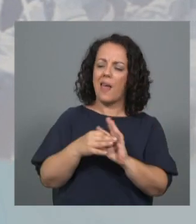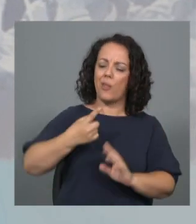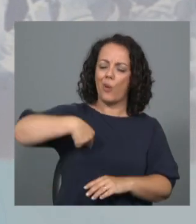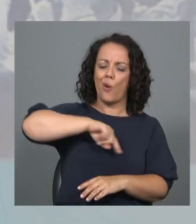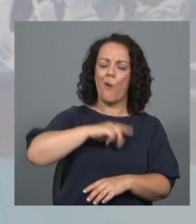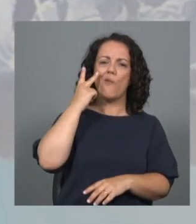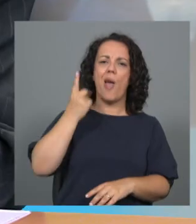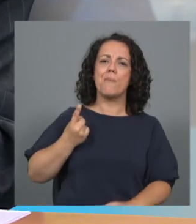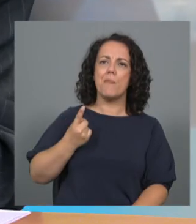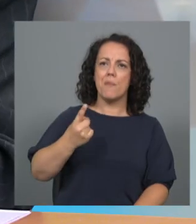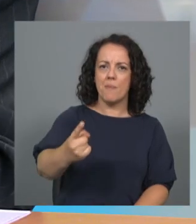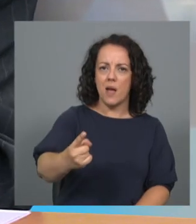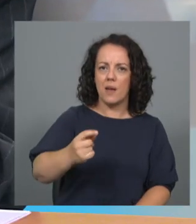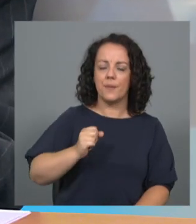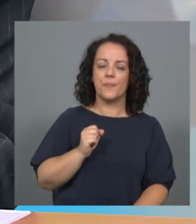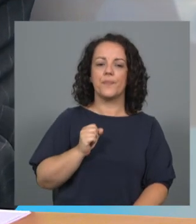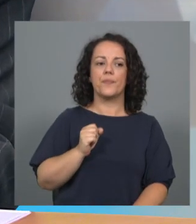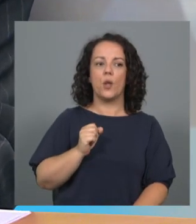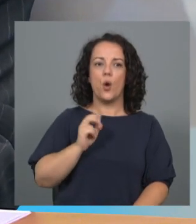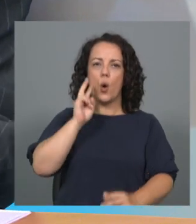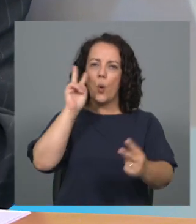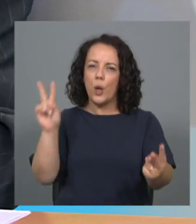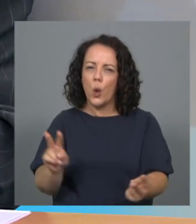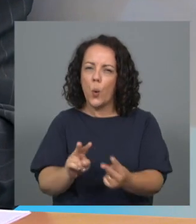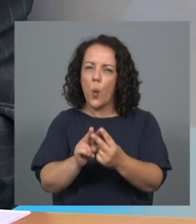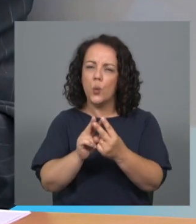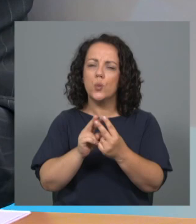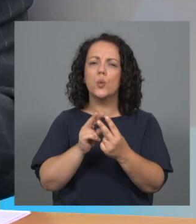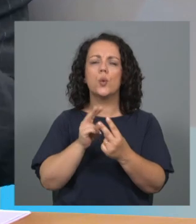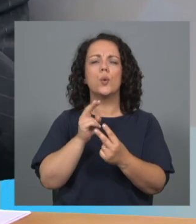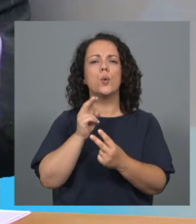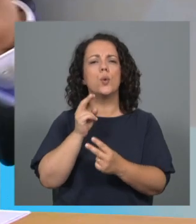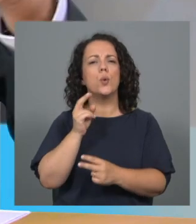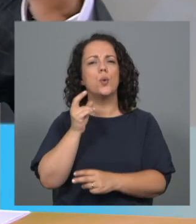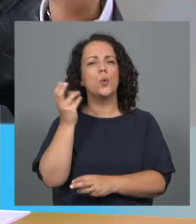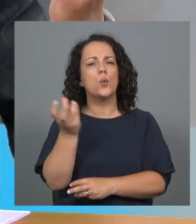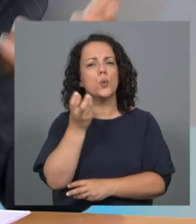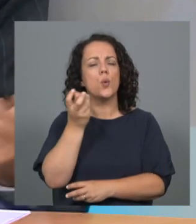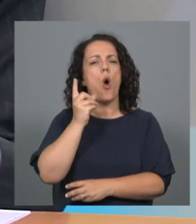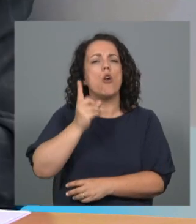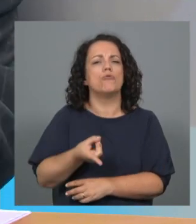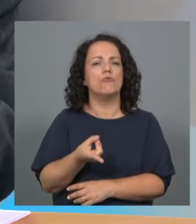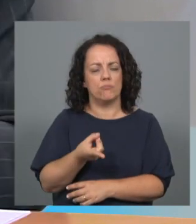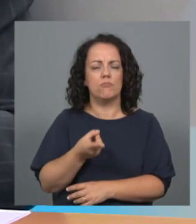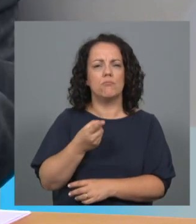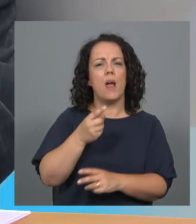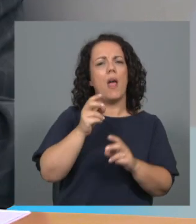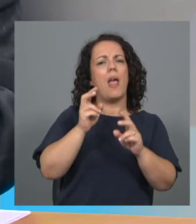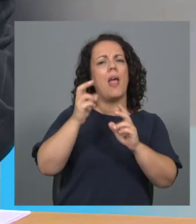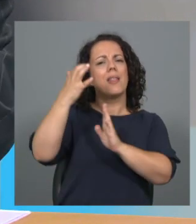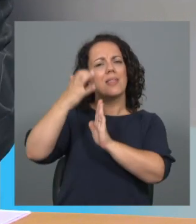cotidiano. A cultura do encontro. Algumas coisas destas foram já trabalhadas noutros textos, mas aqui